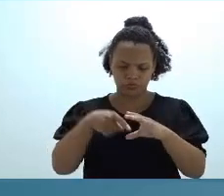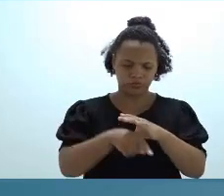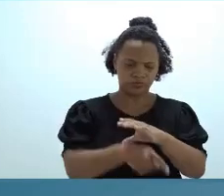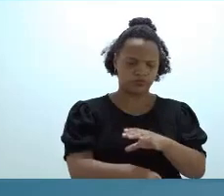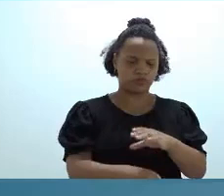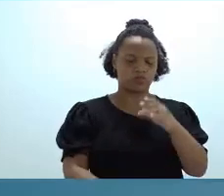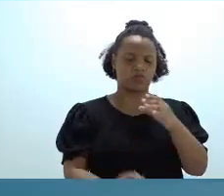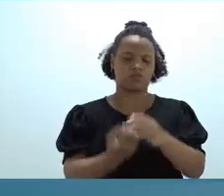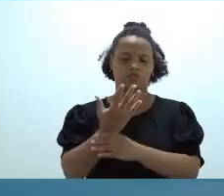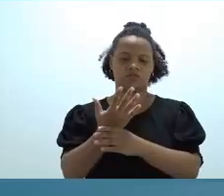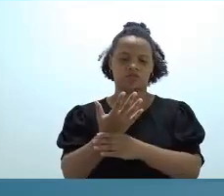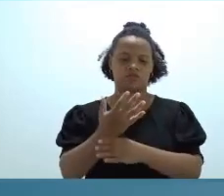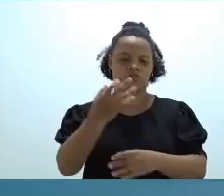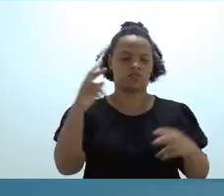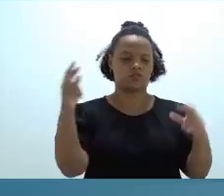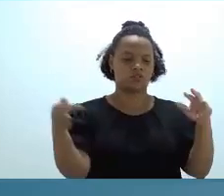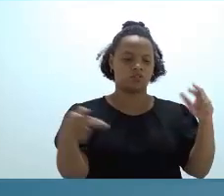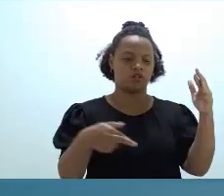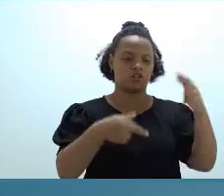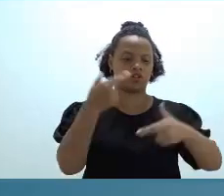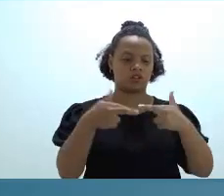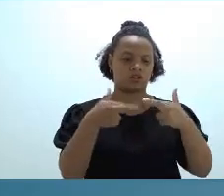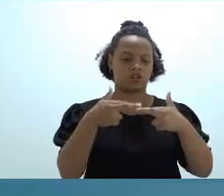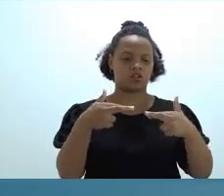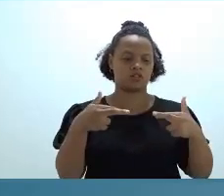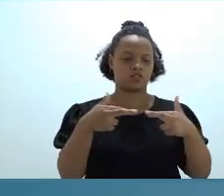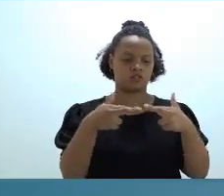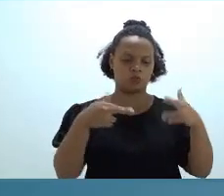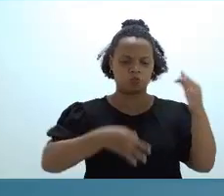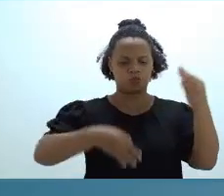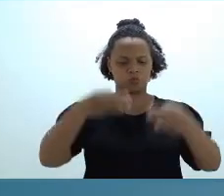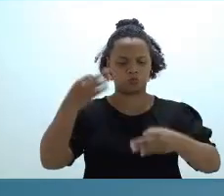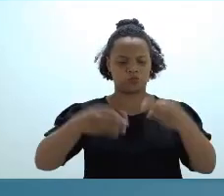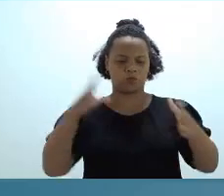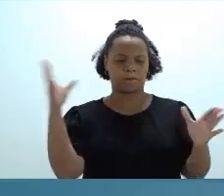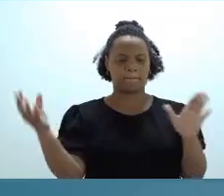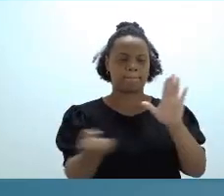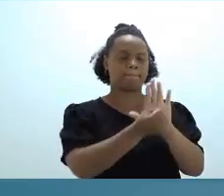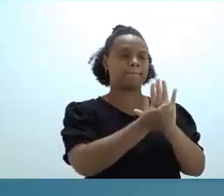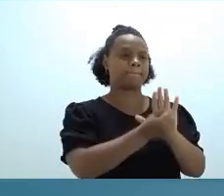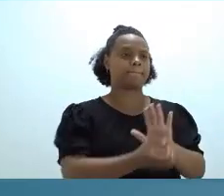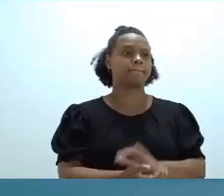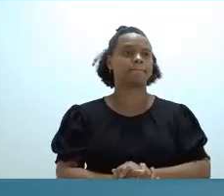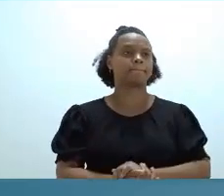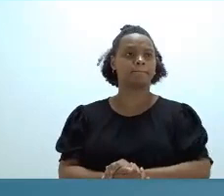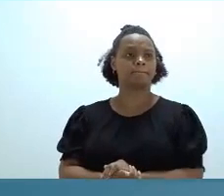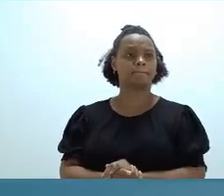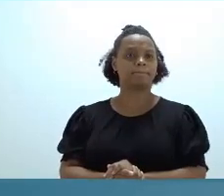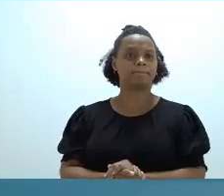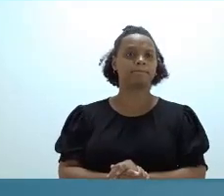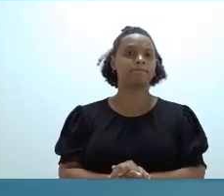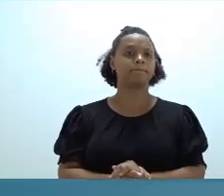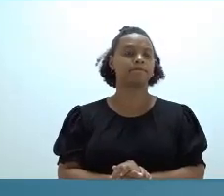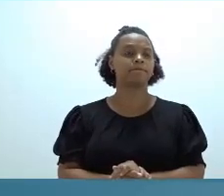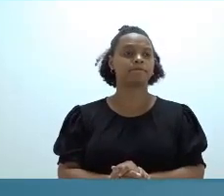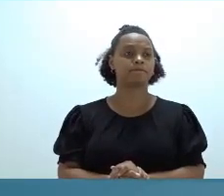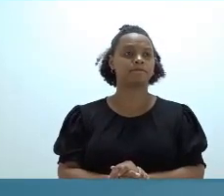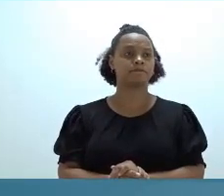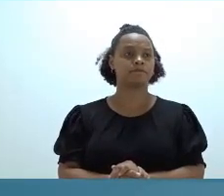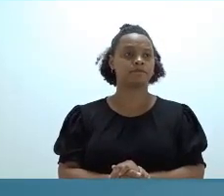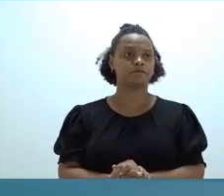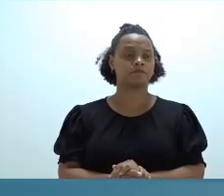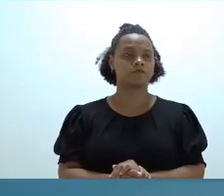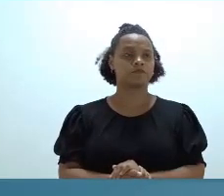relação jurídica posta na demanda. Aliás, sobressai a existência de alguma simetria e identidade entre os